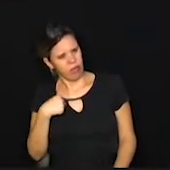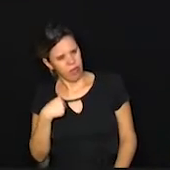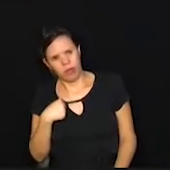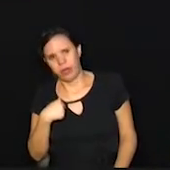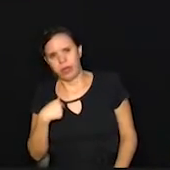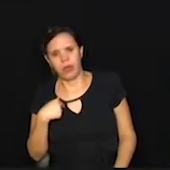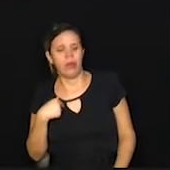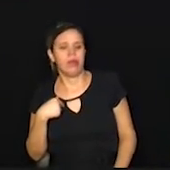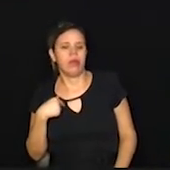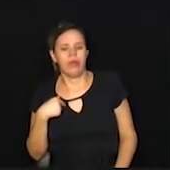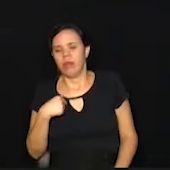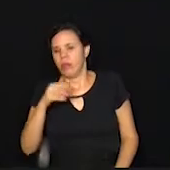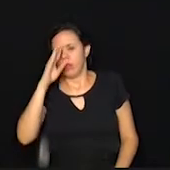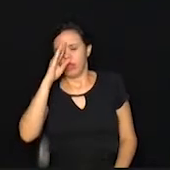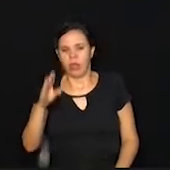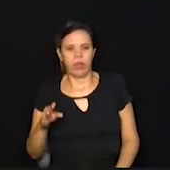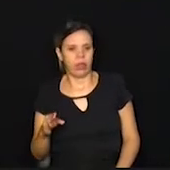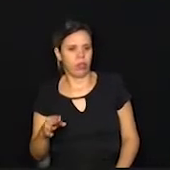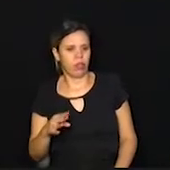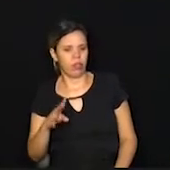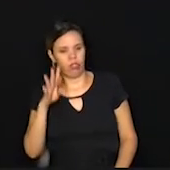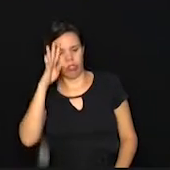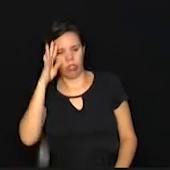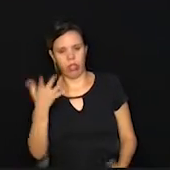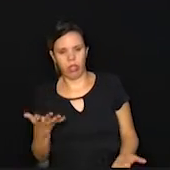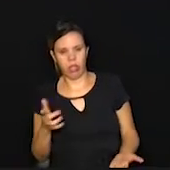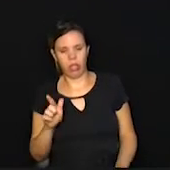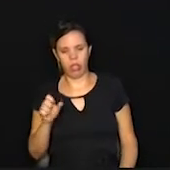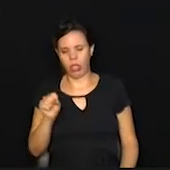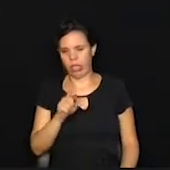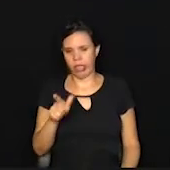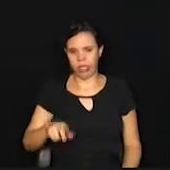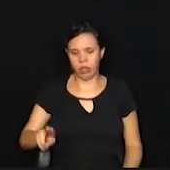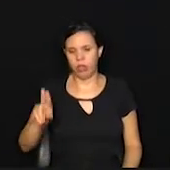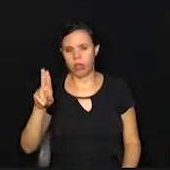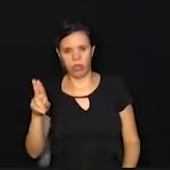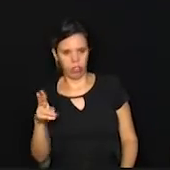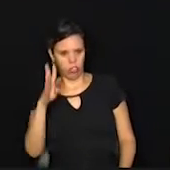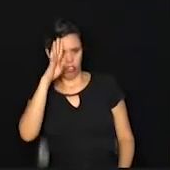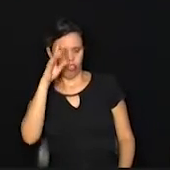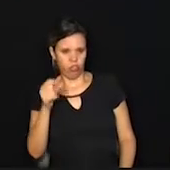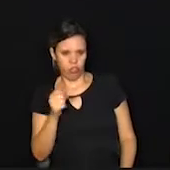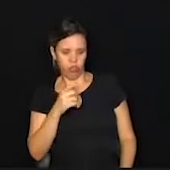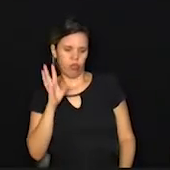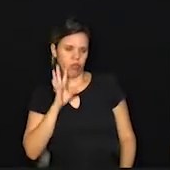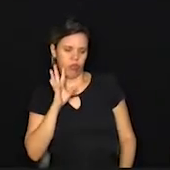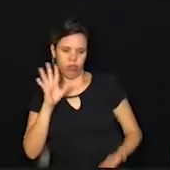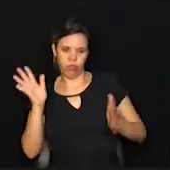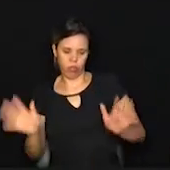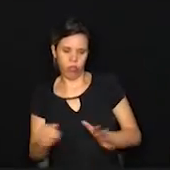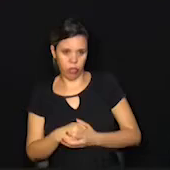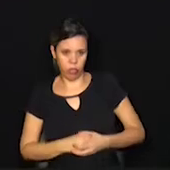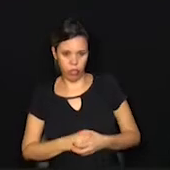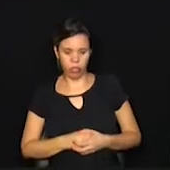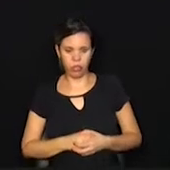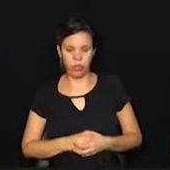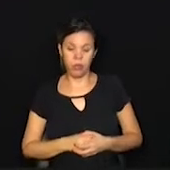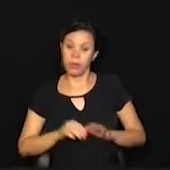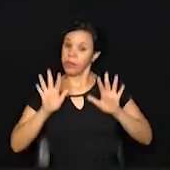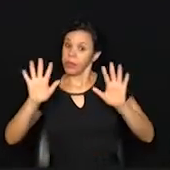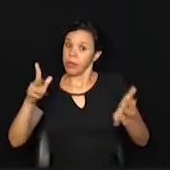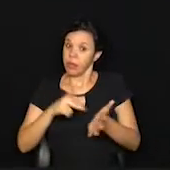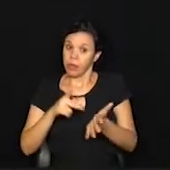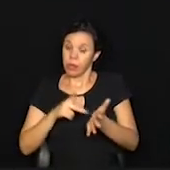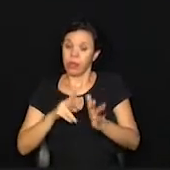aparece como sendo o general mais sanguinare e o gás e o aparece como sendo o general mais simpático Né